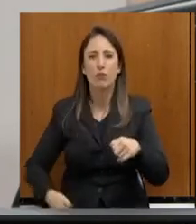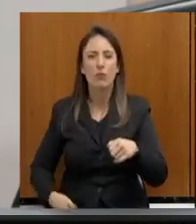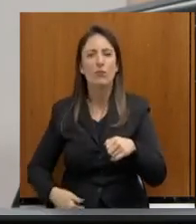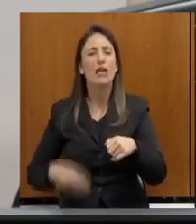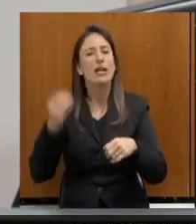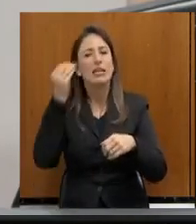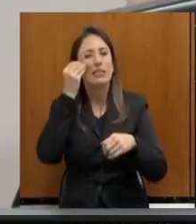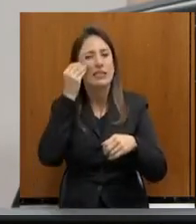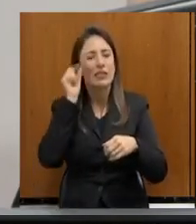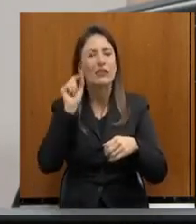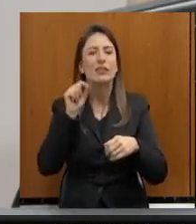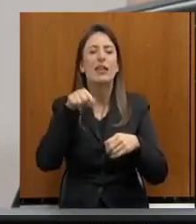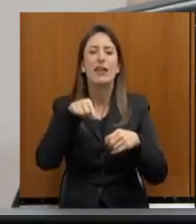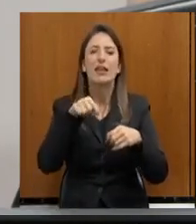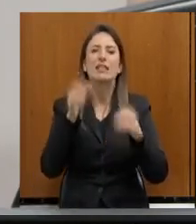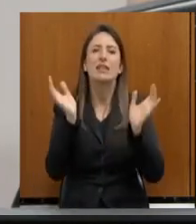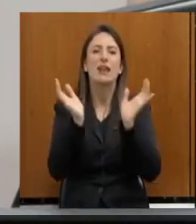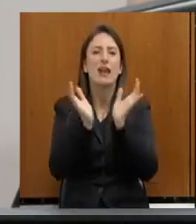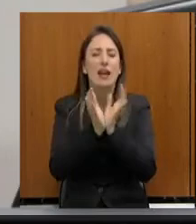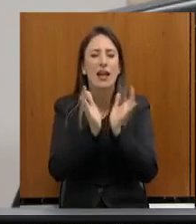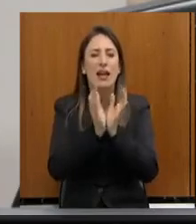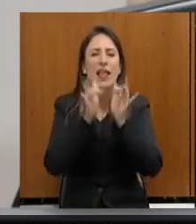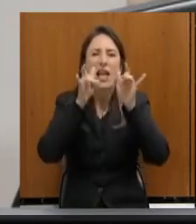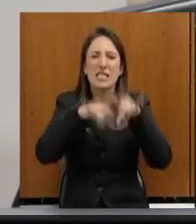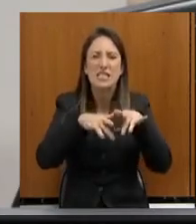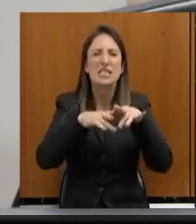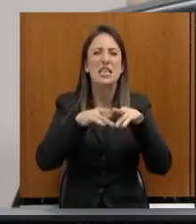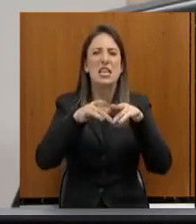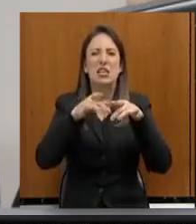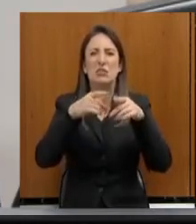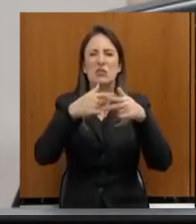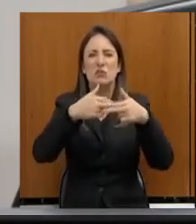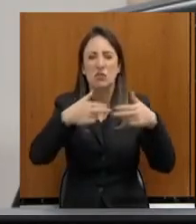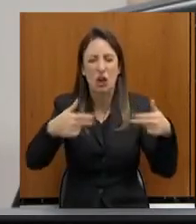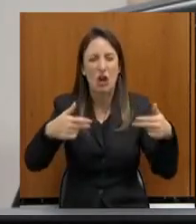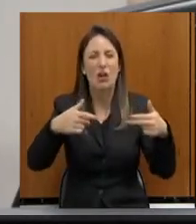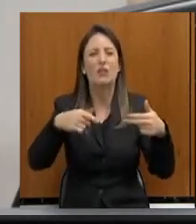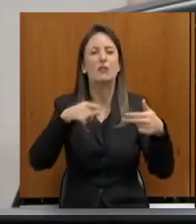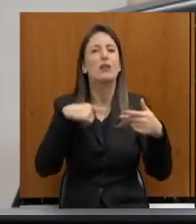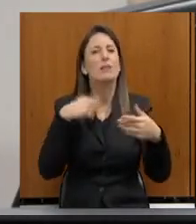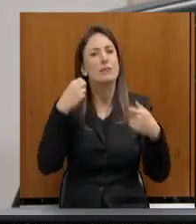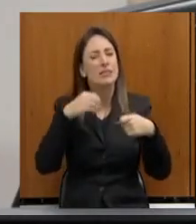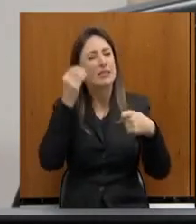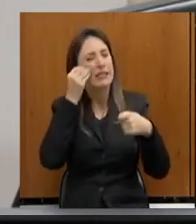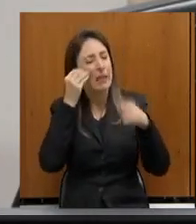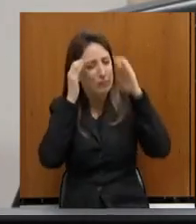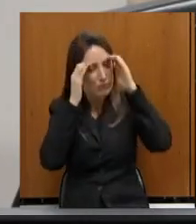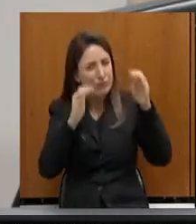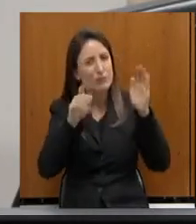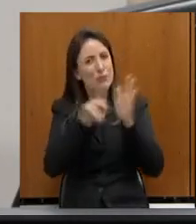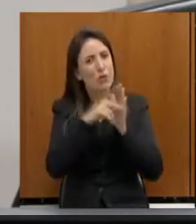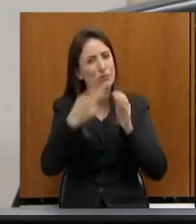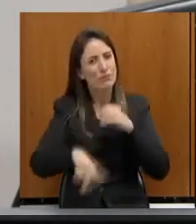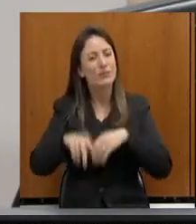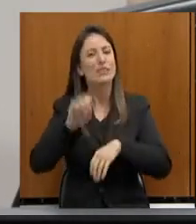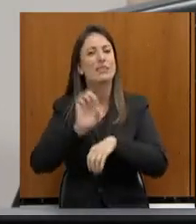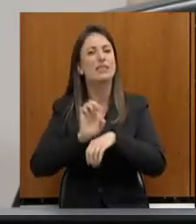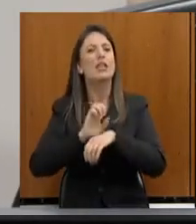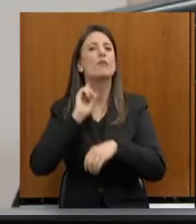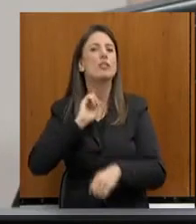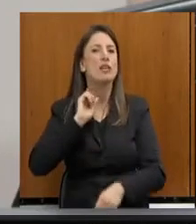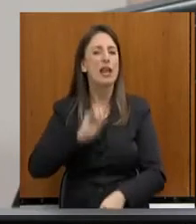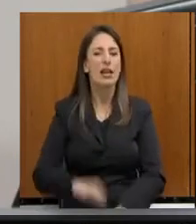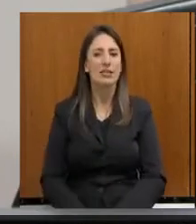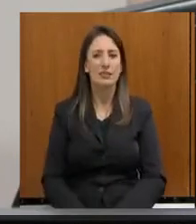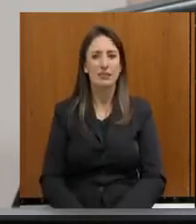resíduos sólidos a serem executadas por consórcios públicos situados no estado de Minas Gerais requerimento do deputado A Leninha